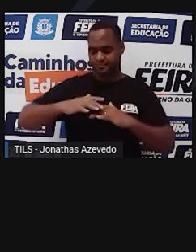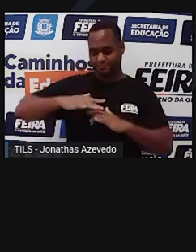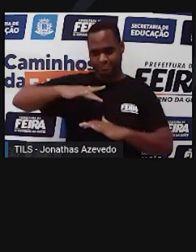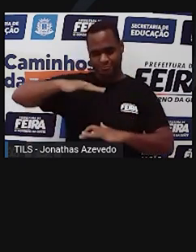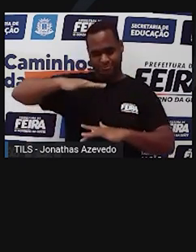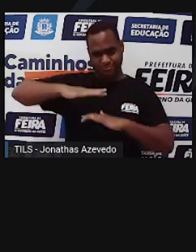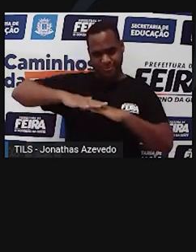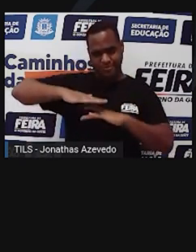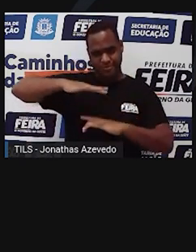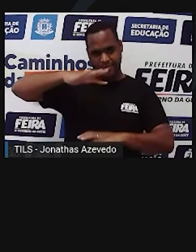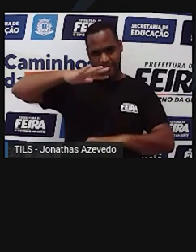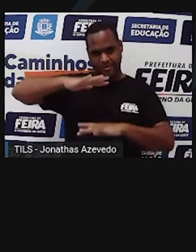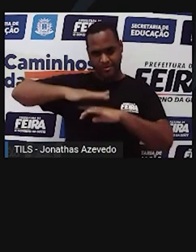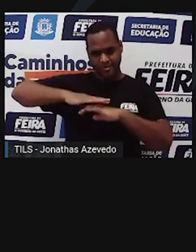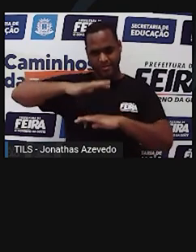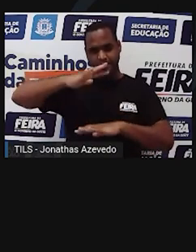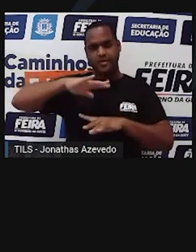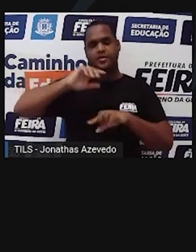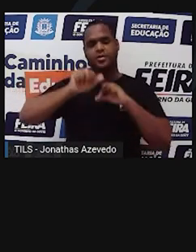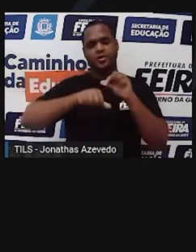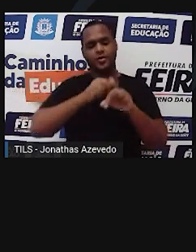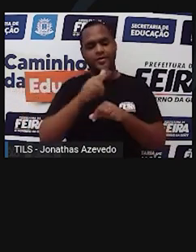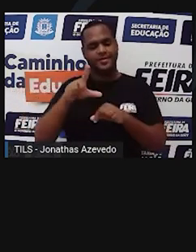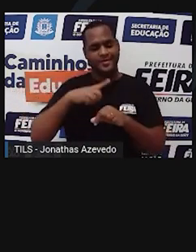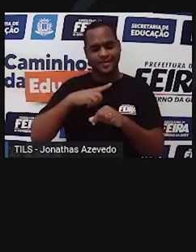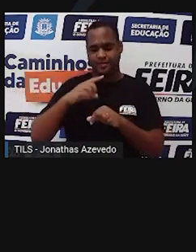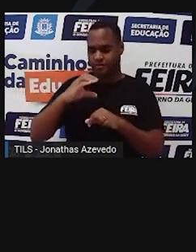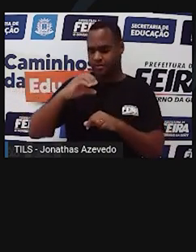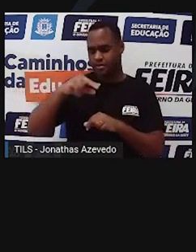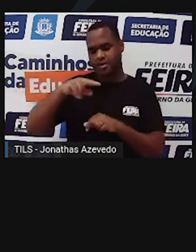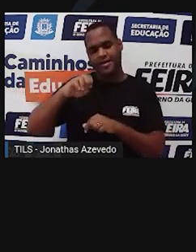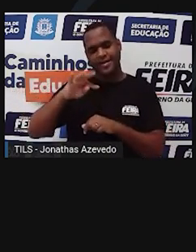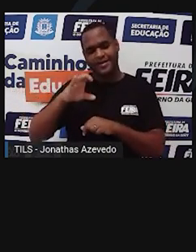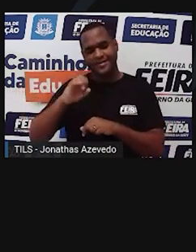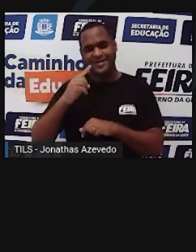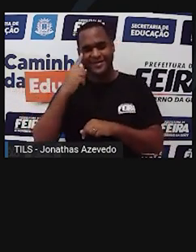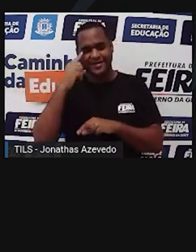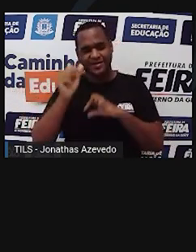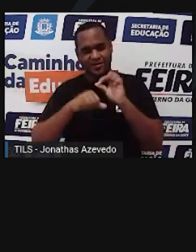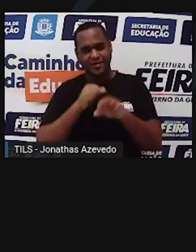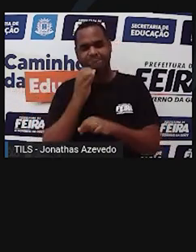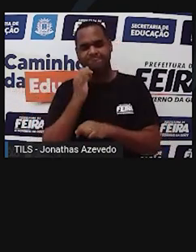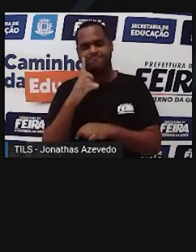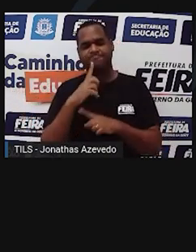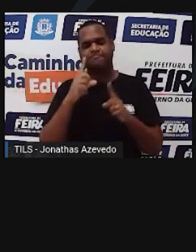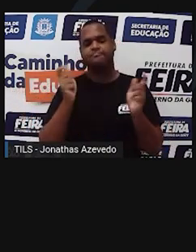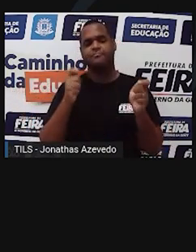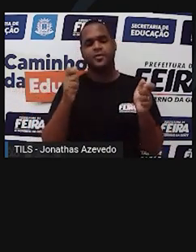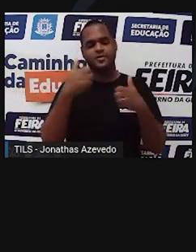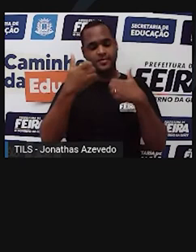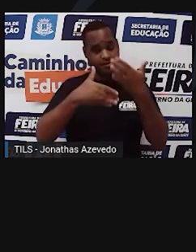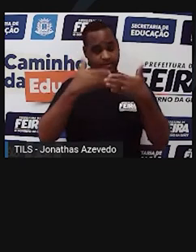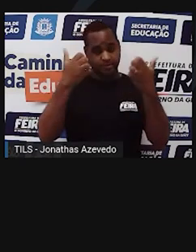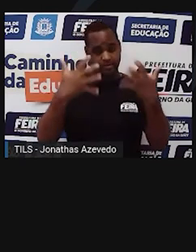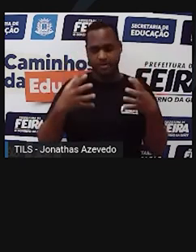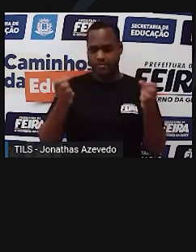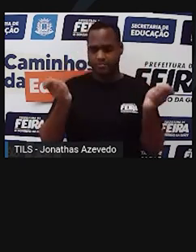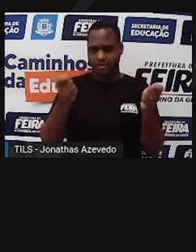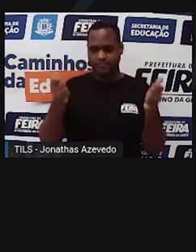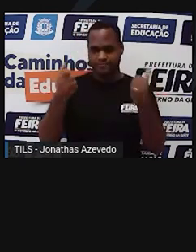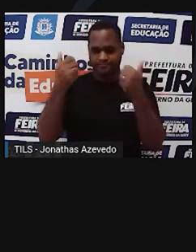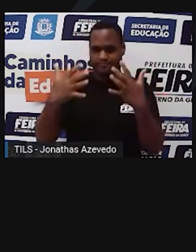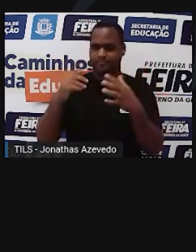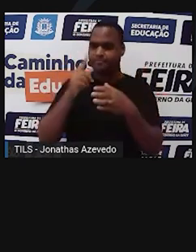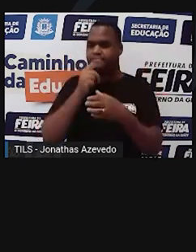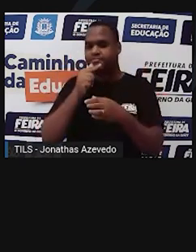de ser transformada em energia cinética. Então, depois disso, a energia potencial da água